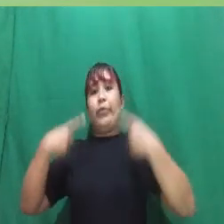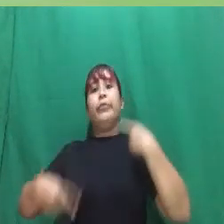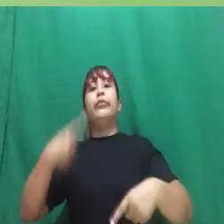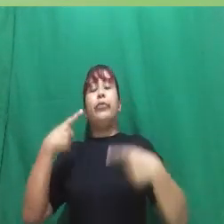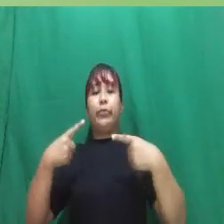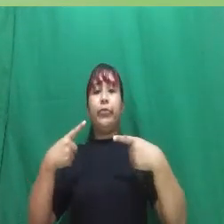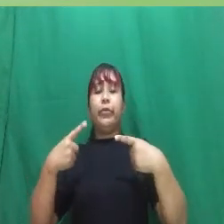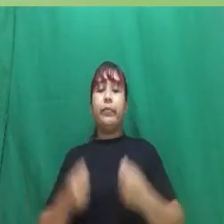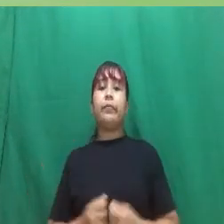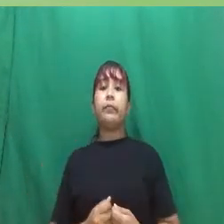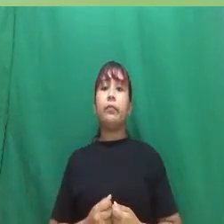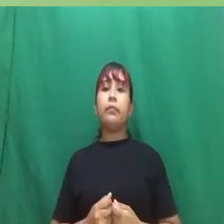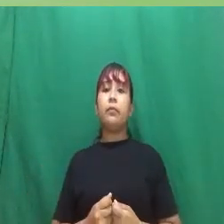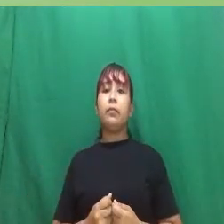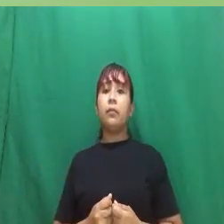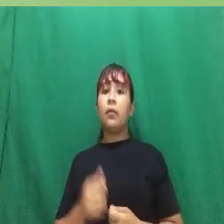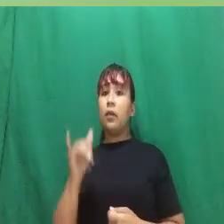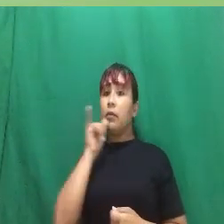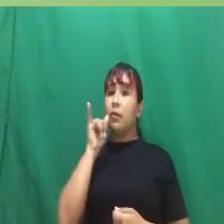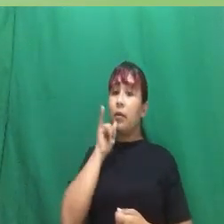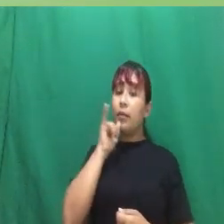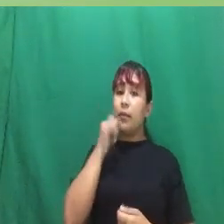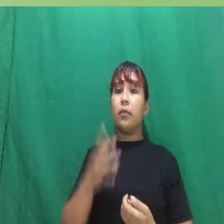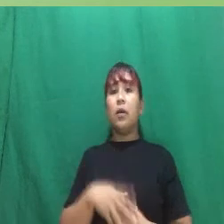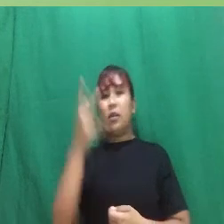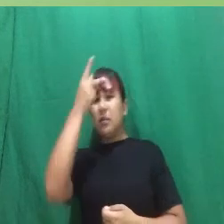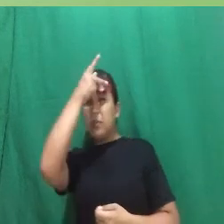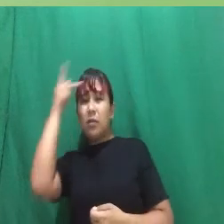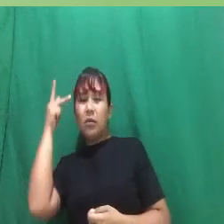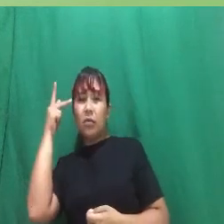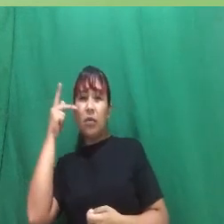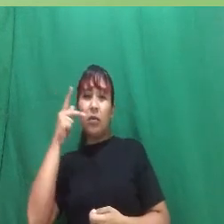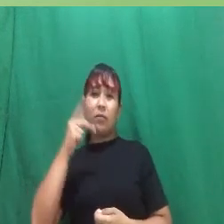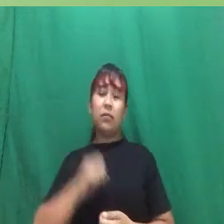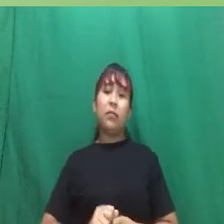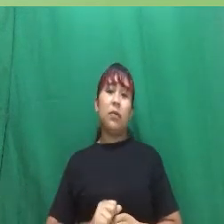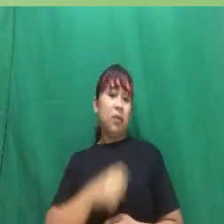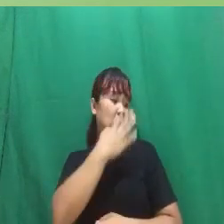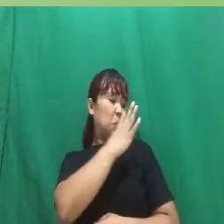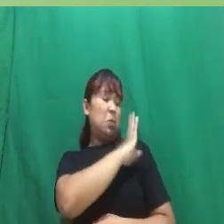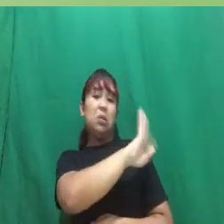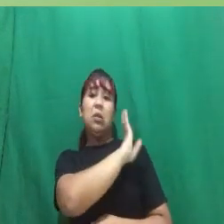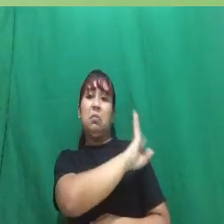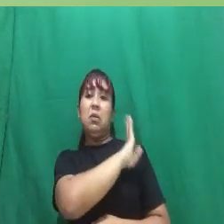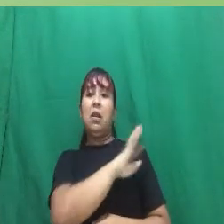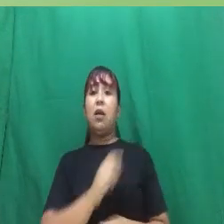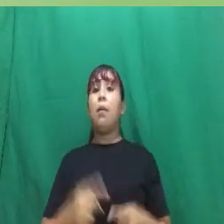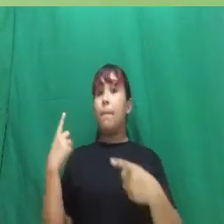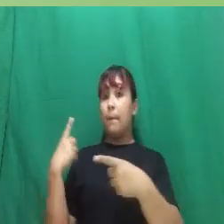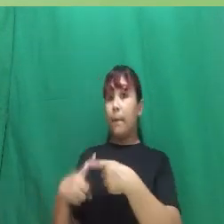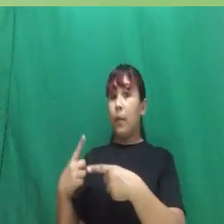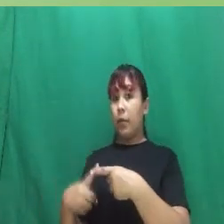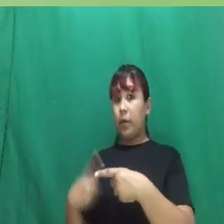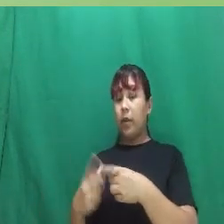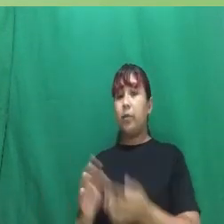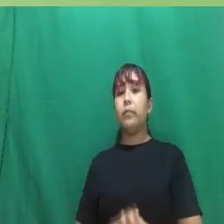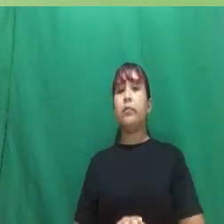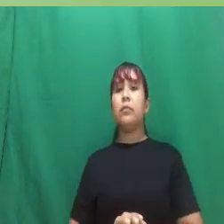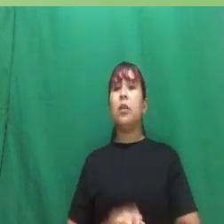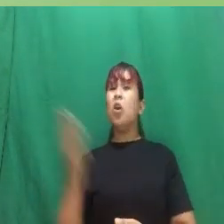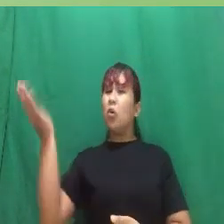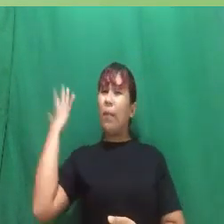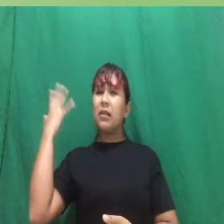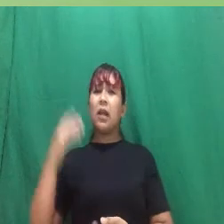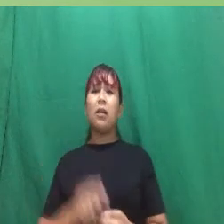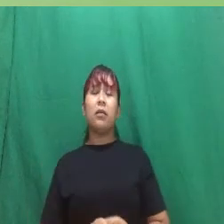de chinelo, de bermuda, camiseta. Sim. E aí a pessoa olhou, inclusive, para mim perguntando o